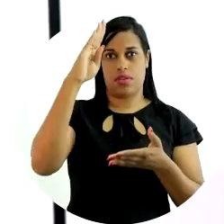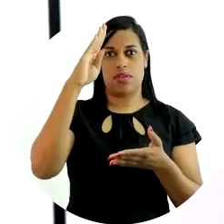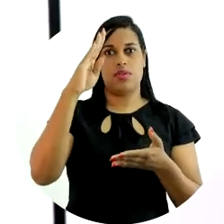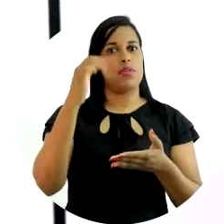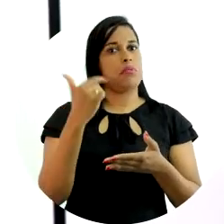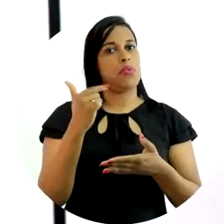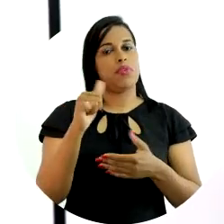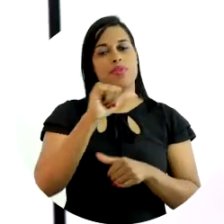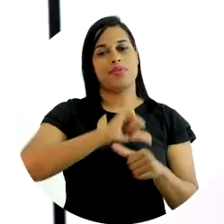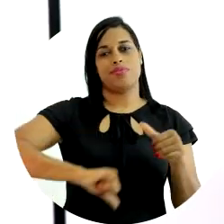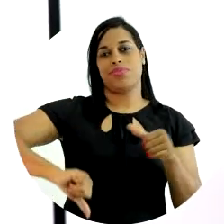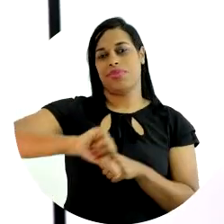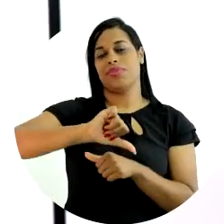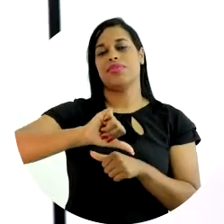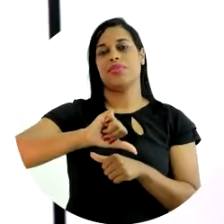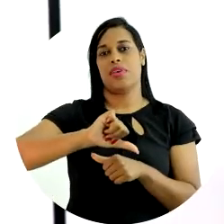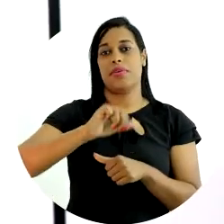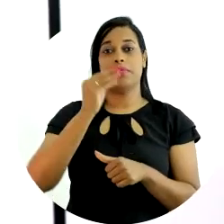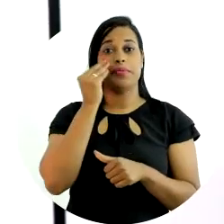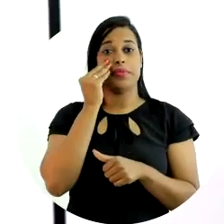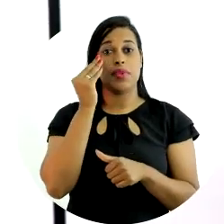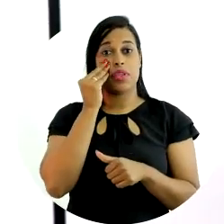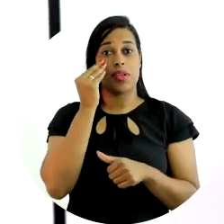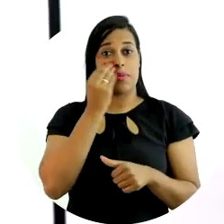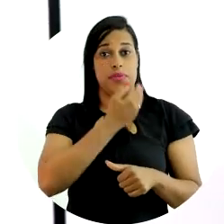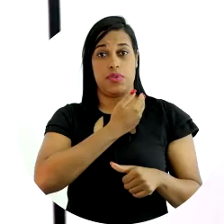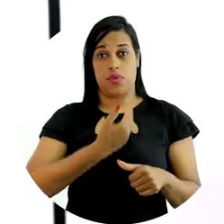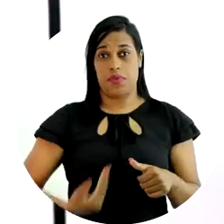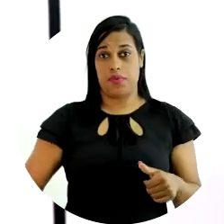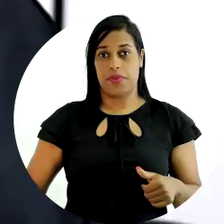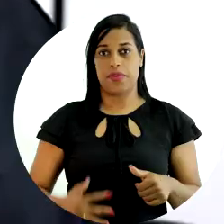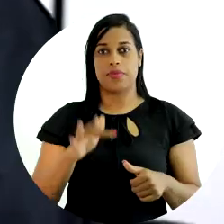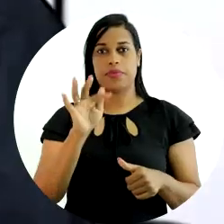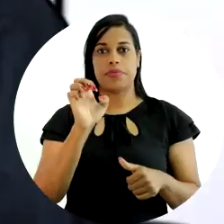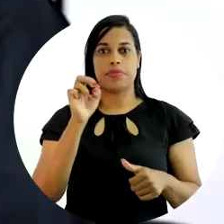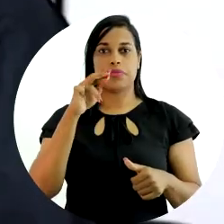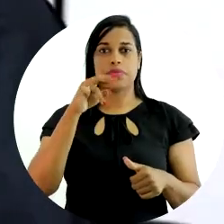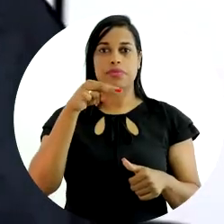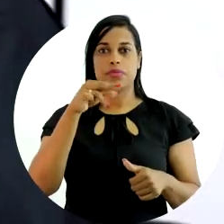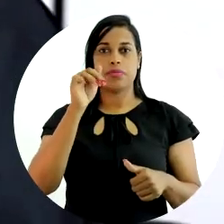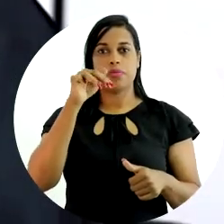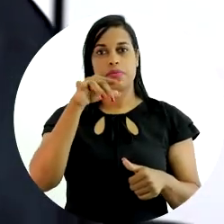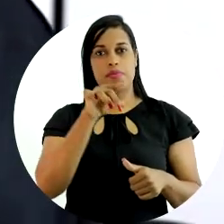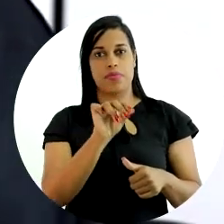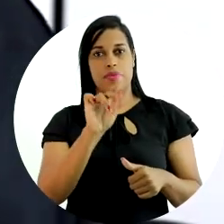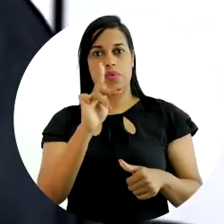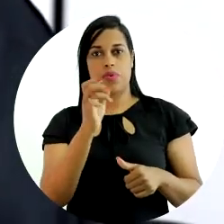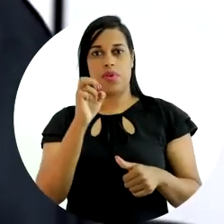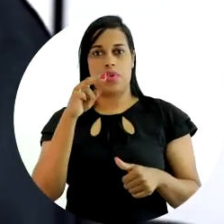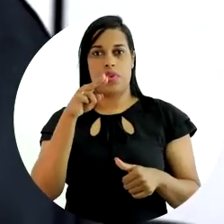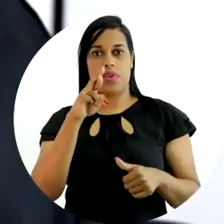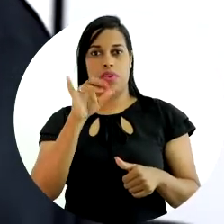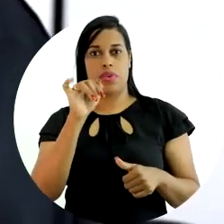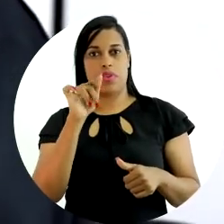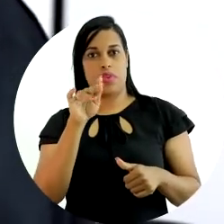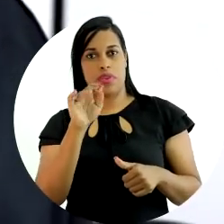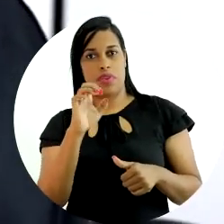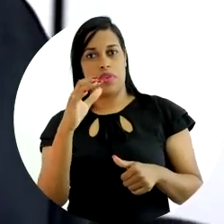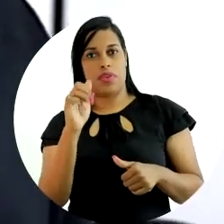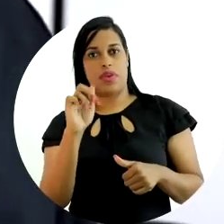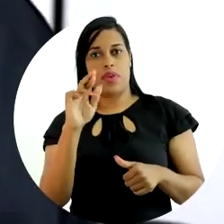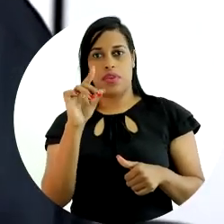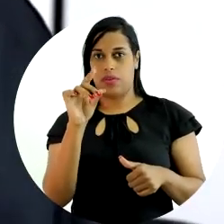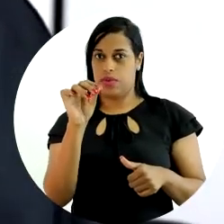ditadura, então não houve uma mudança substancial. E especificamente no governo de Fernando Henrique Cardoso, que foi um governo